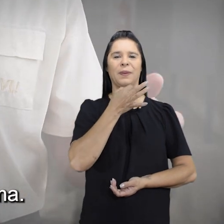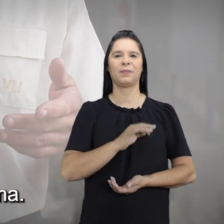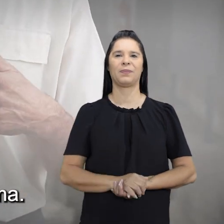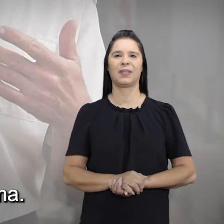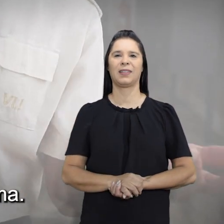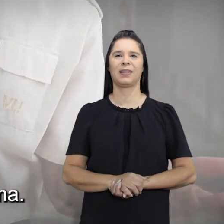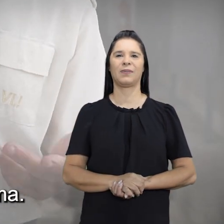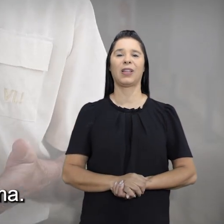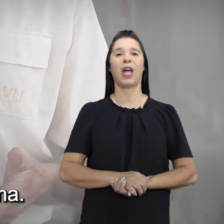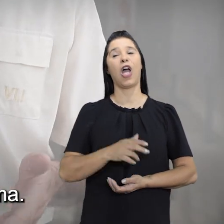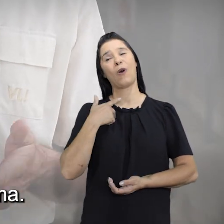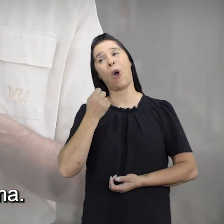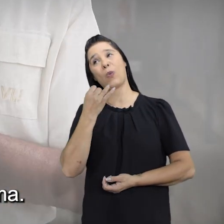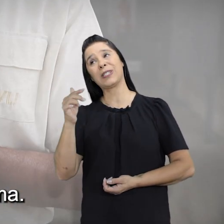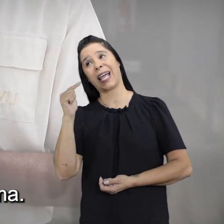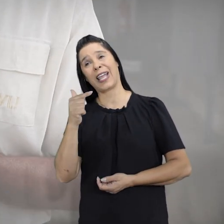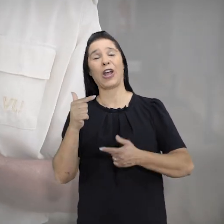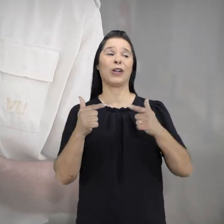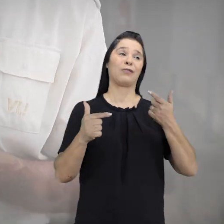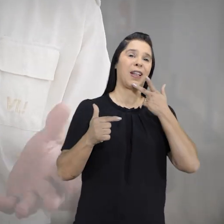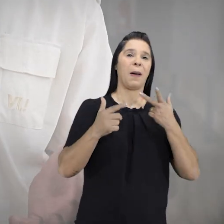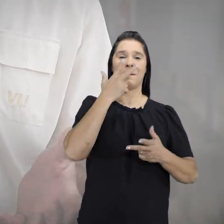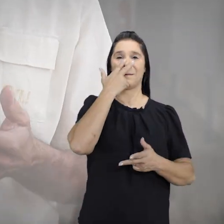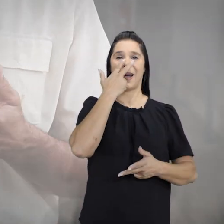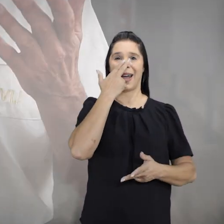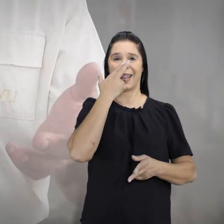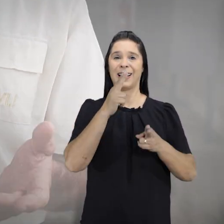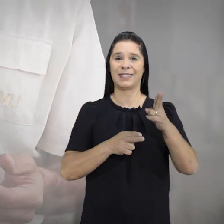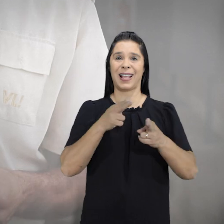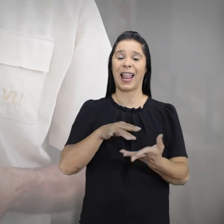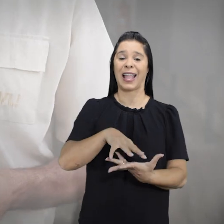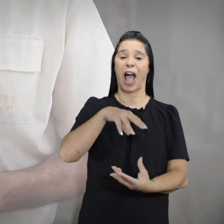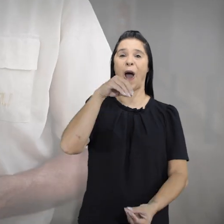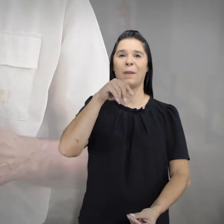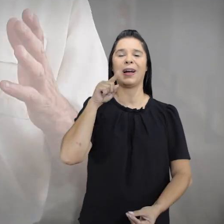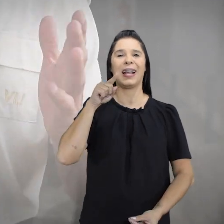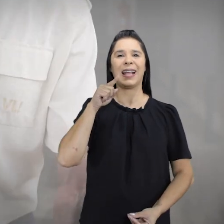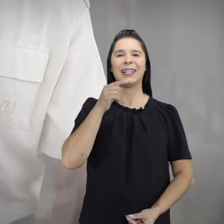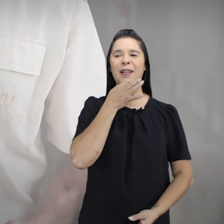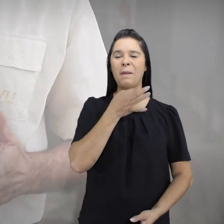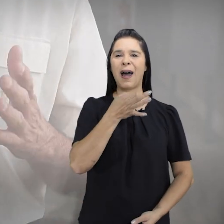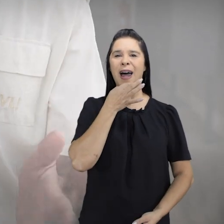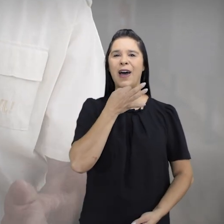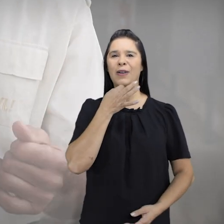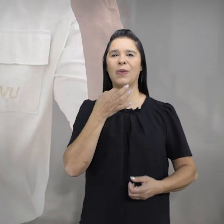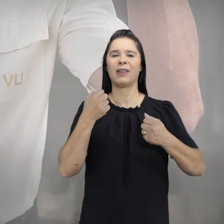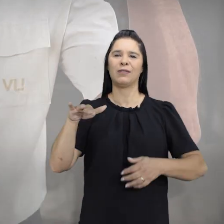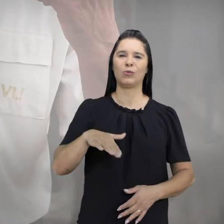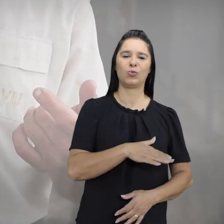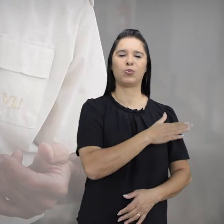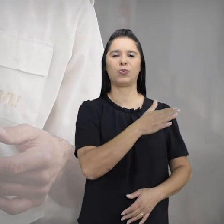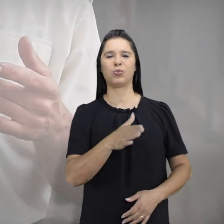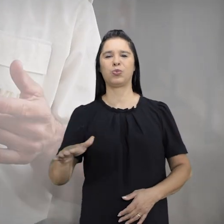Até fala, alguns riem, outros negócios, que a gente indica que tem alma, né? A locomotiva a vapor, esse barulho dela, aquele próprio movimento das braçagens ali,